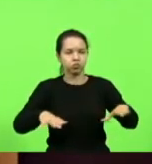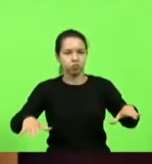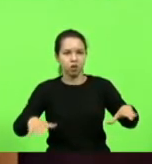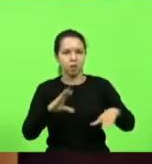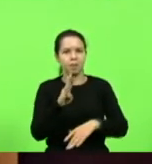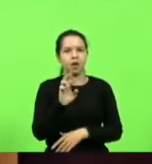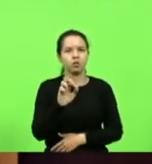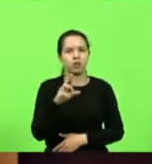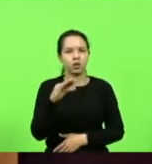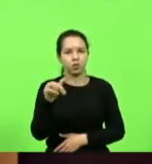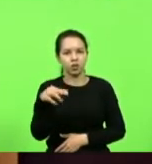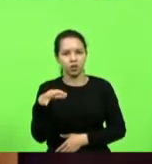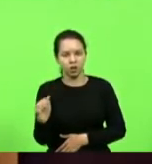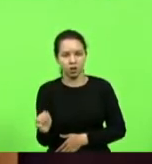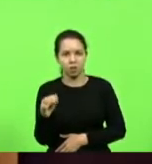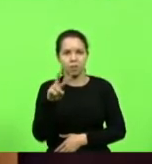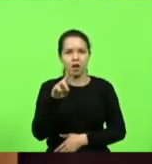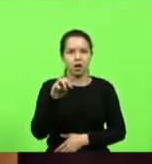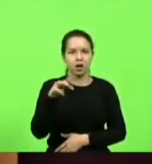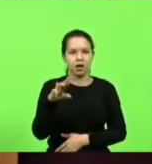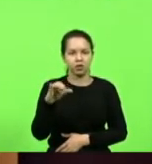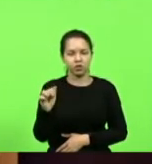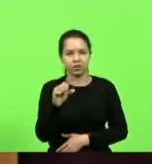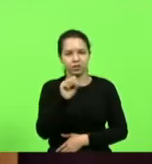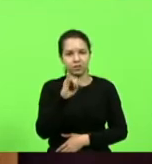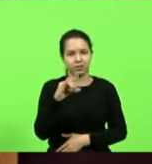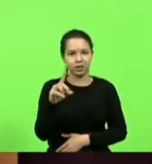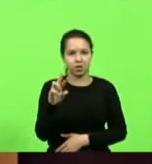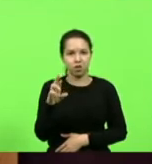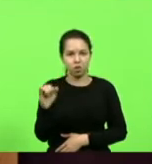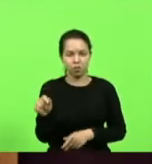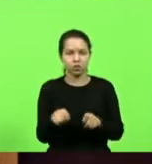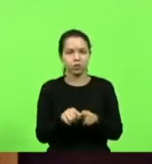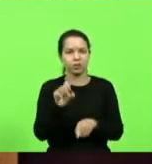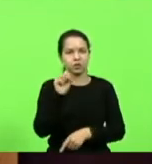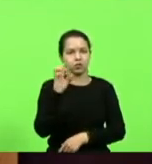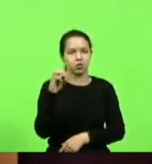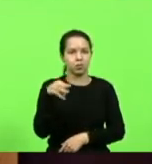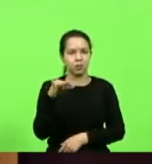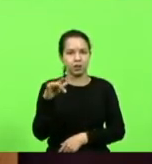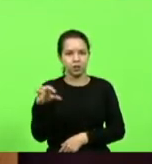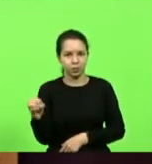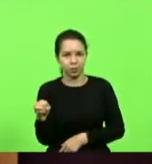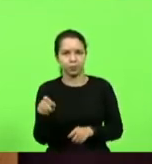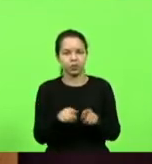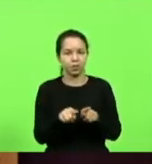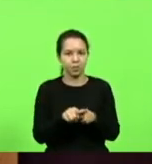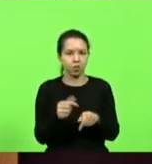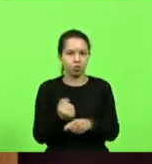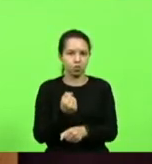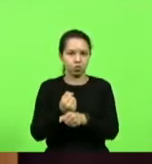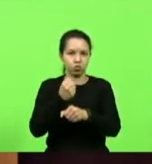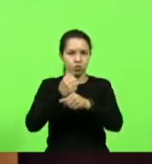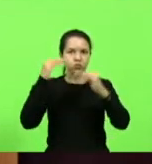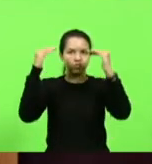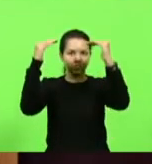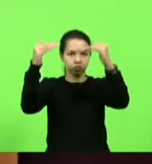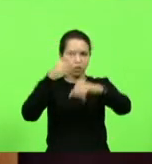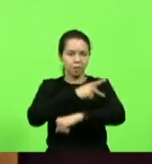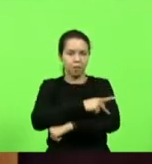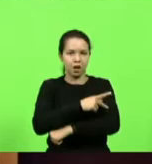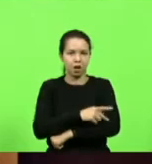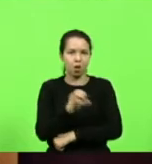Maracajá, Morro da Fumaça, Siderópolis e Sombrio. Construção para cobertura da Praça Celso Ramos em